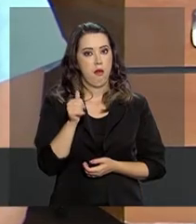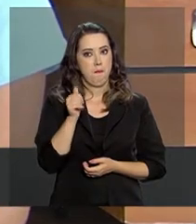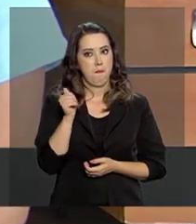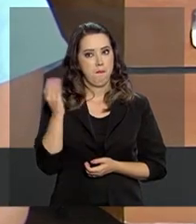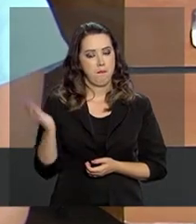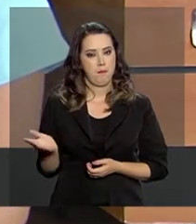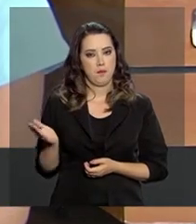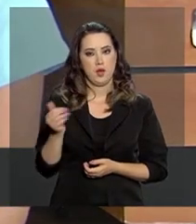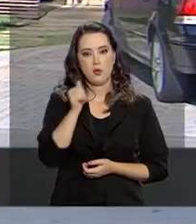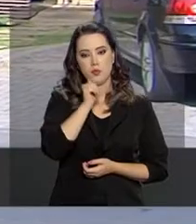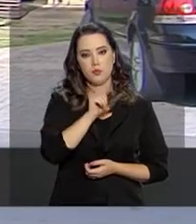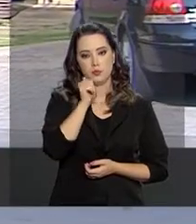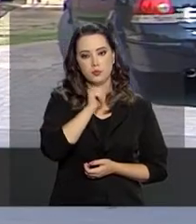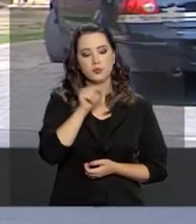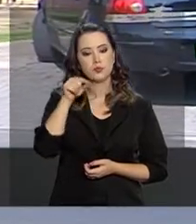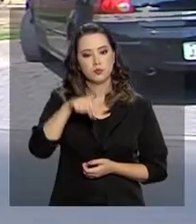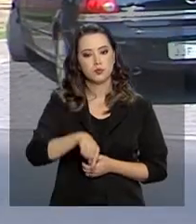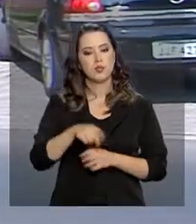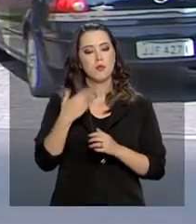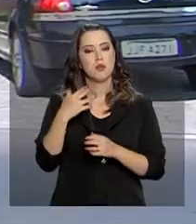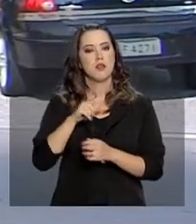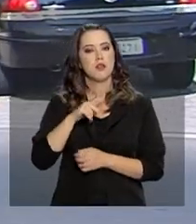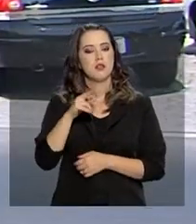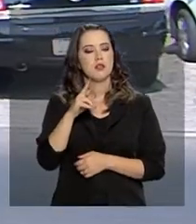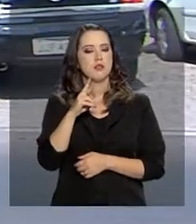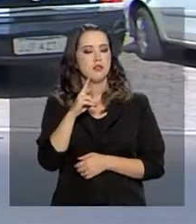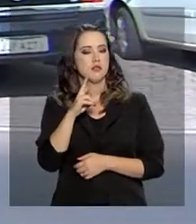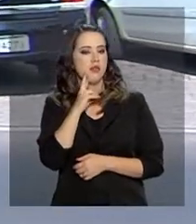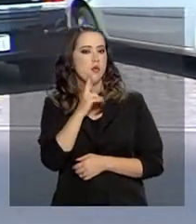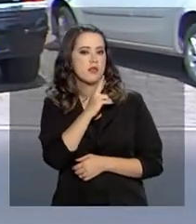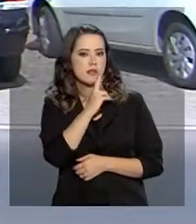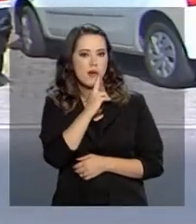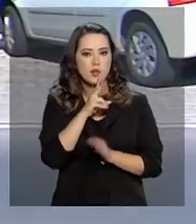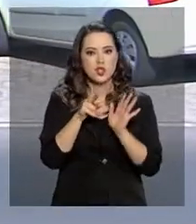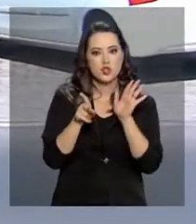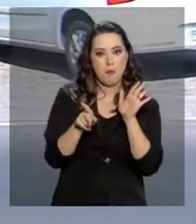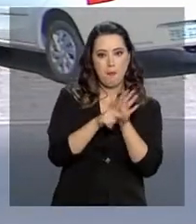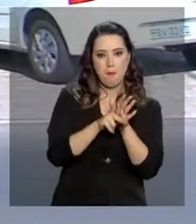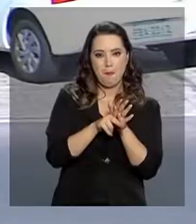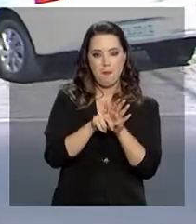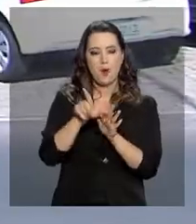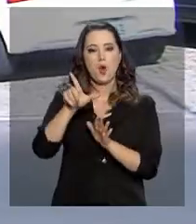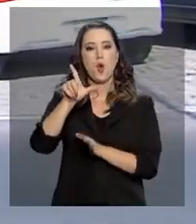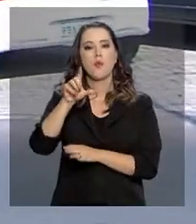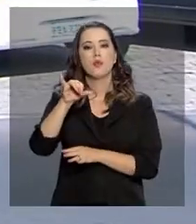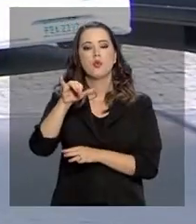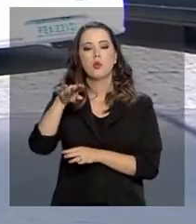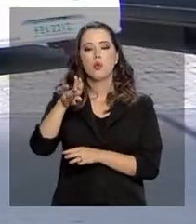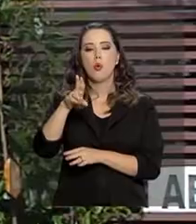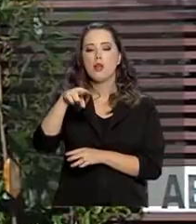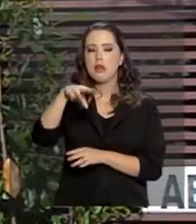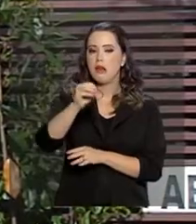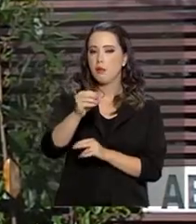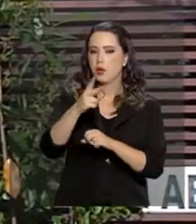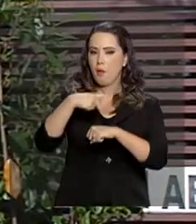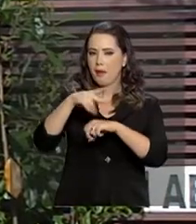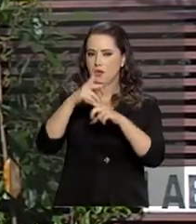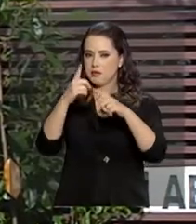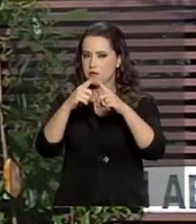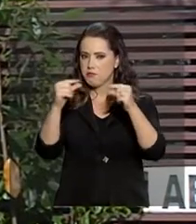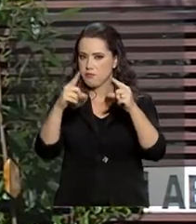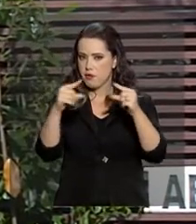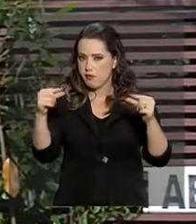se amar é dona de um restaurante que serve comida tipicamente libanesa há nove anos aqui o